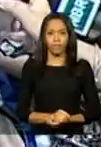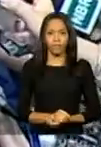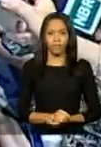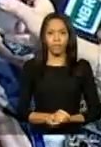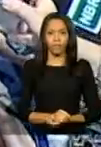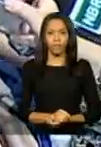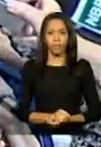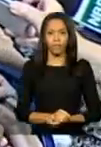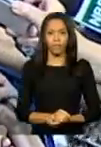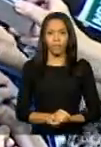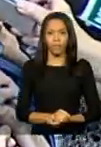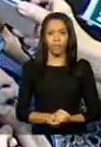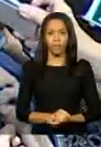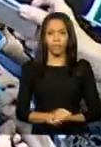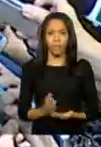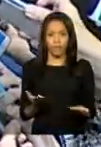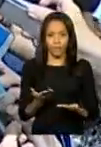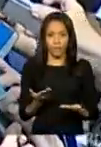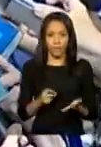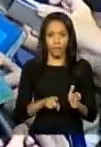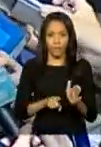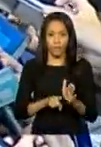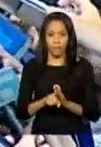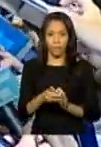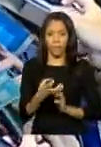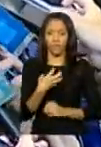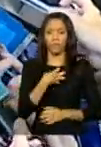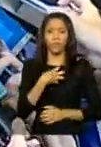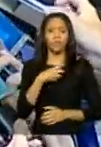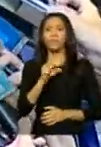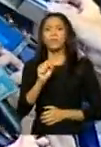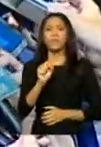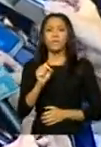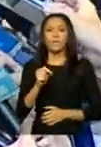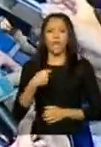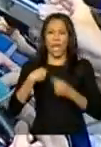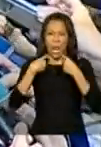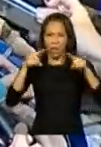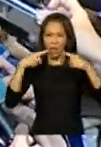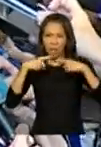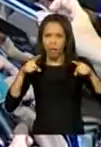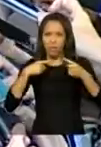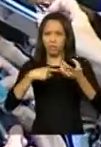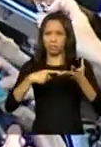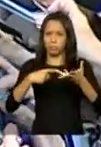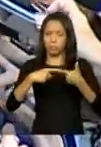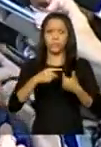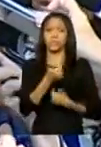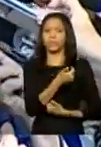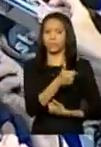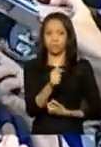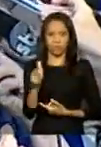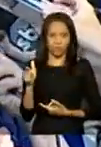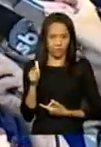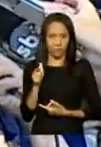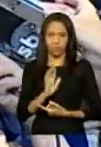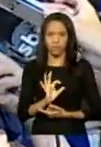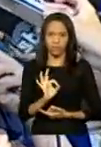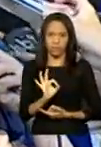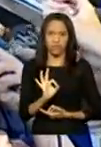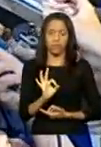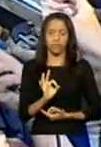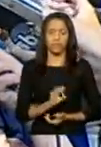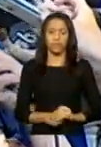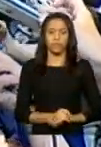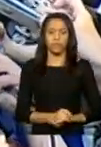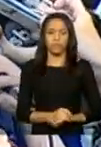total. Você não sentiu a Senti. Não, denúncia não tem nenhuma. Eu senti agredido com a irresponsabilidade como ela